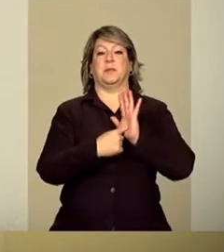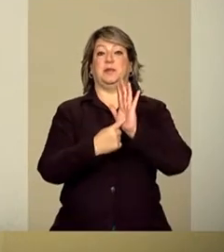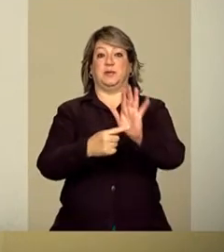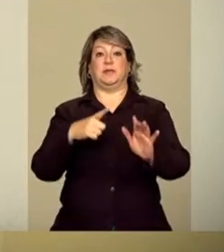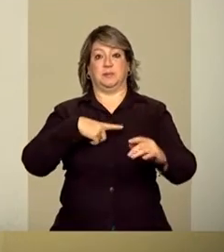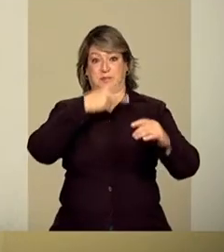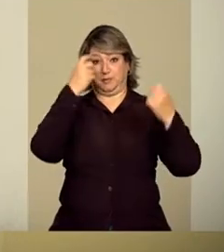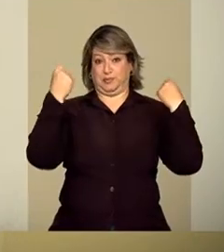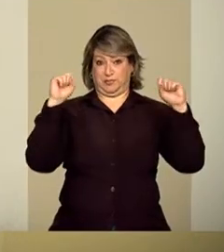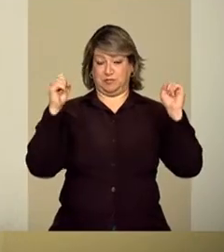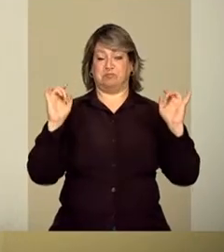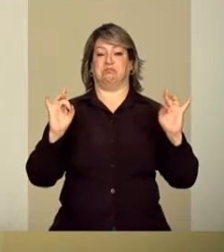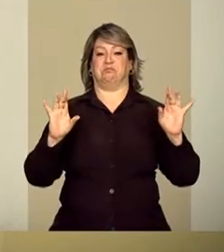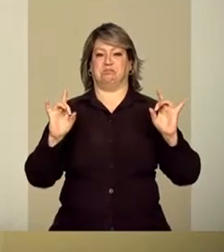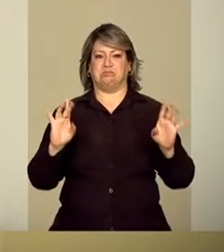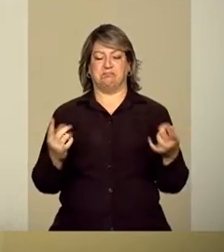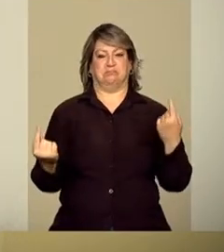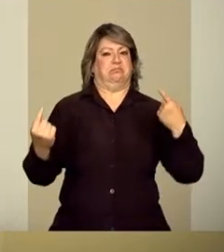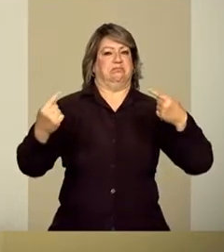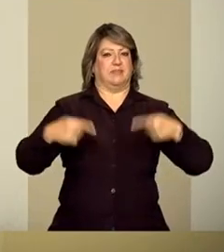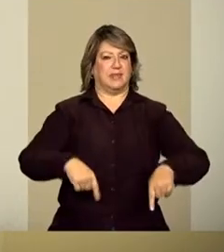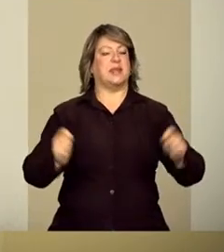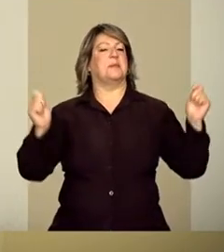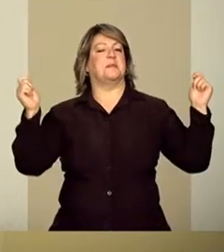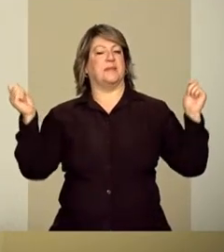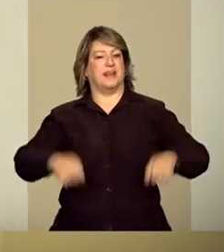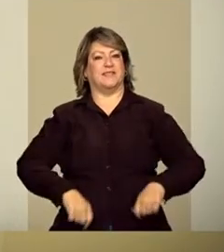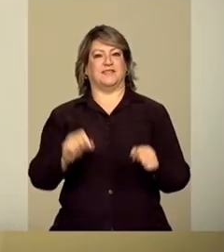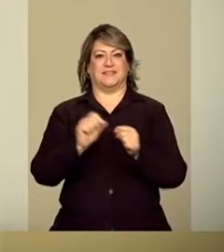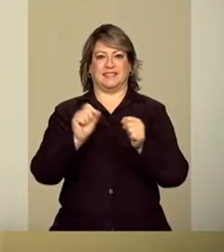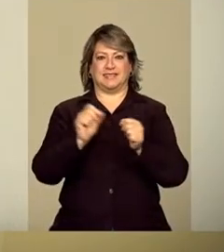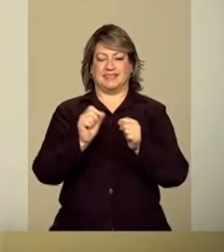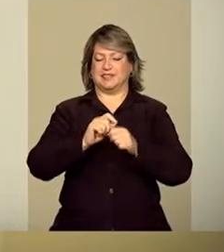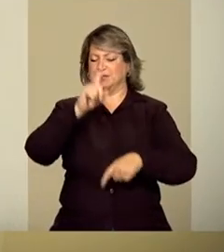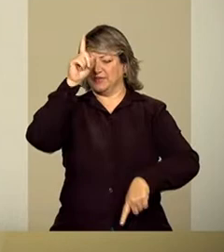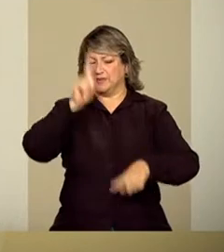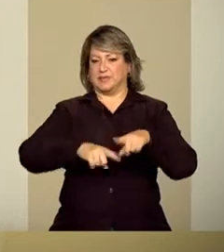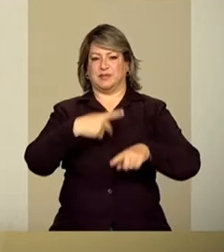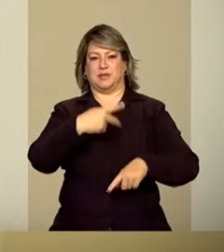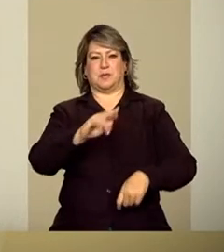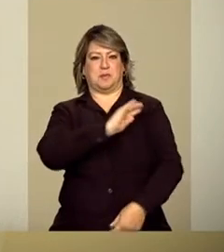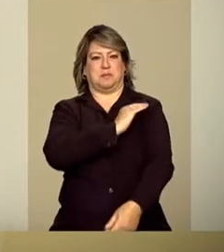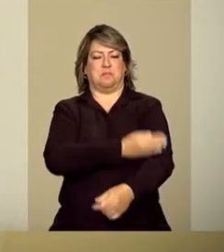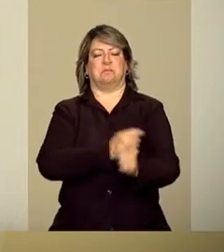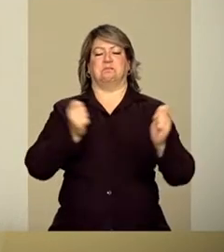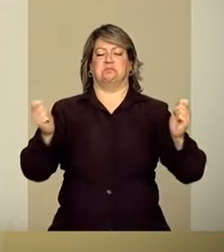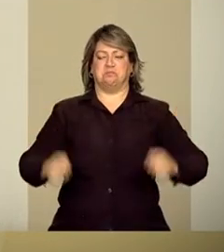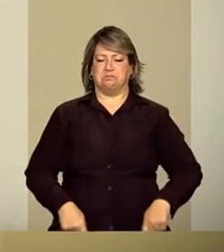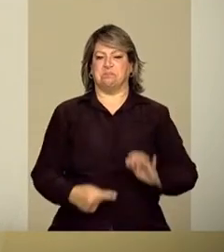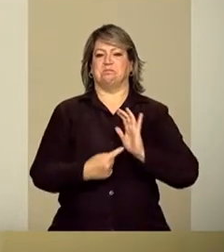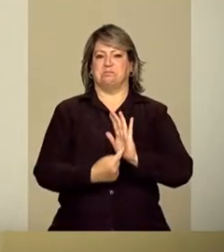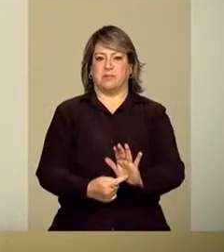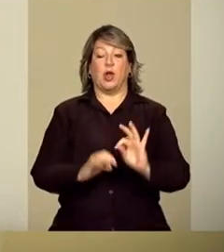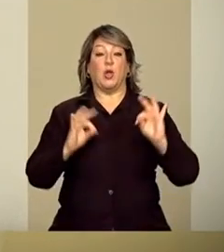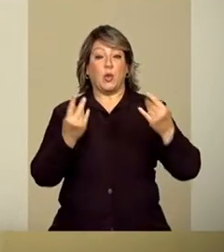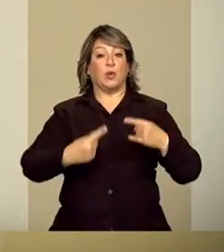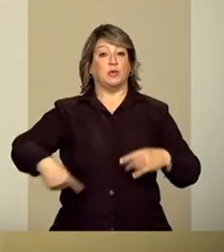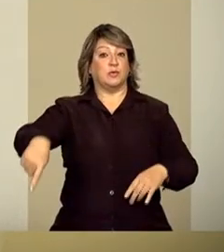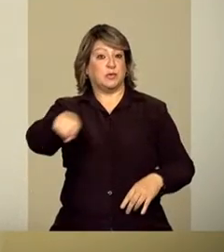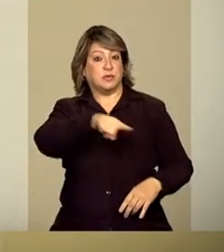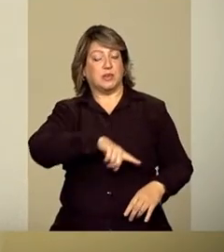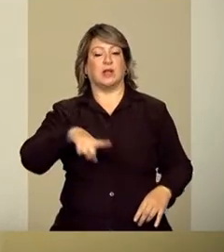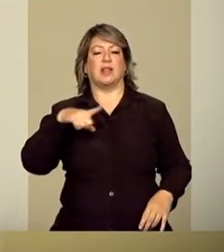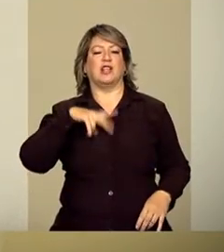atletas de ponta, competitivos, capazes de realizar plenamente seus potenciais. E todos eles, Luciano,